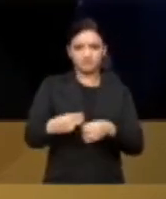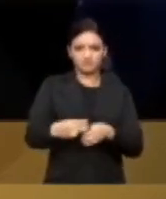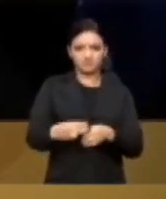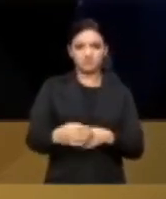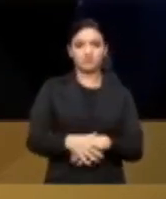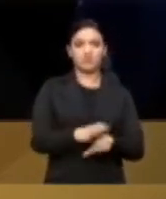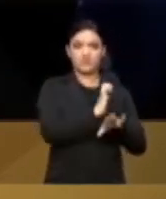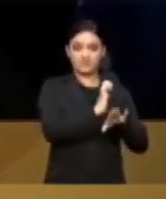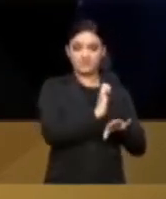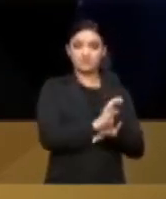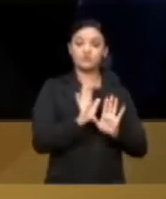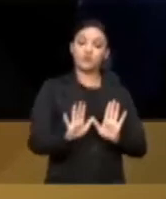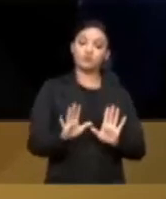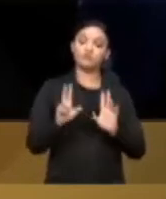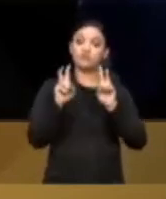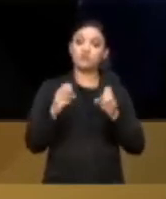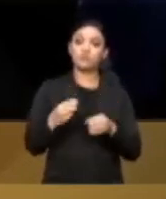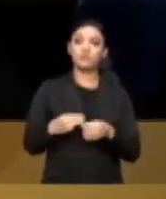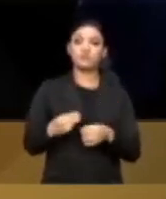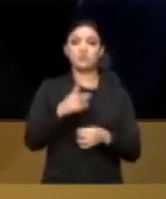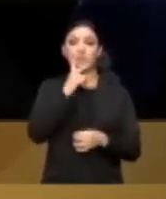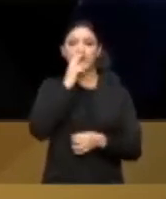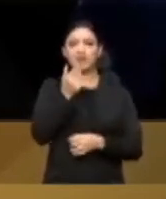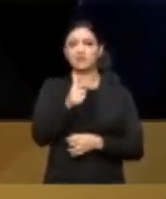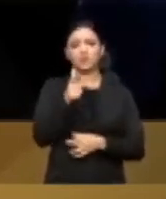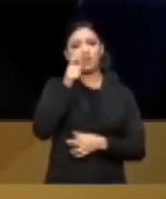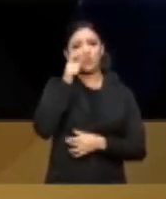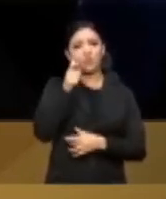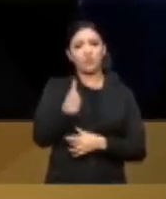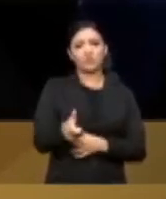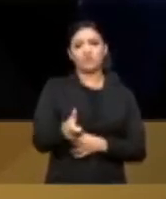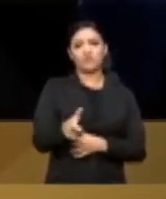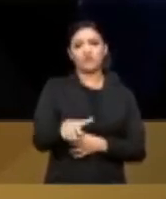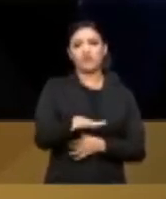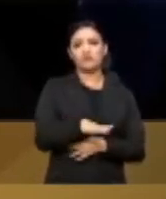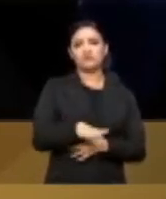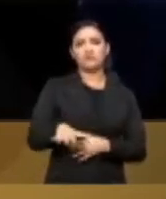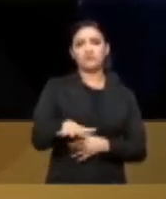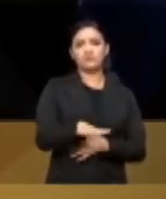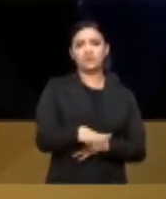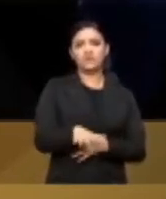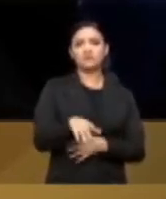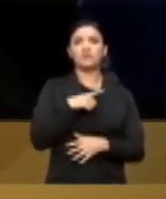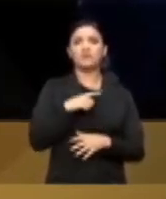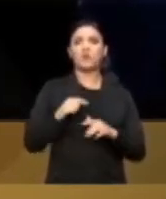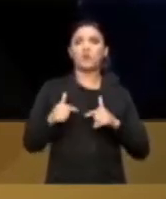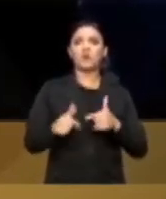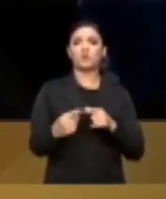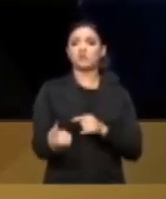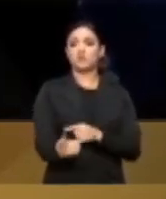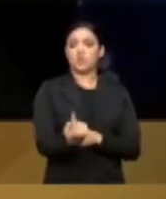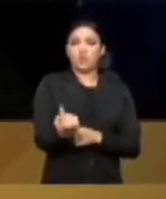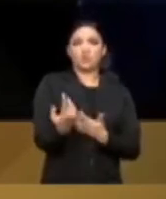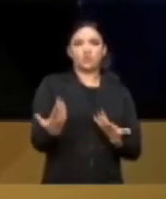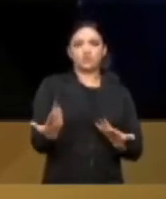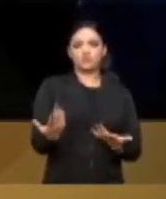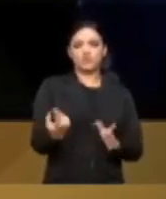aos municípios, parece-nos que não há interesse propriamente local que justifique a atuação de maneira isolada, de